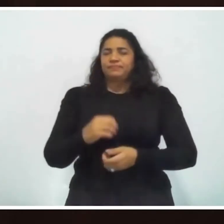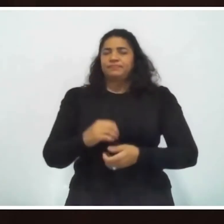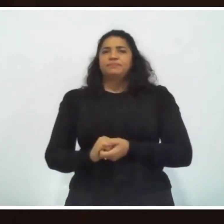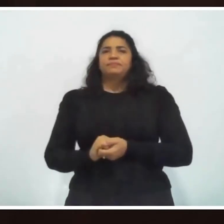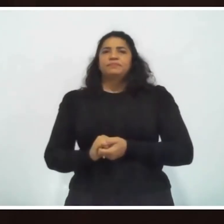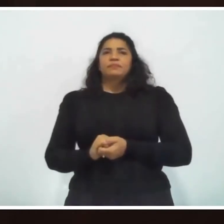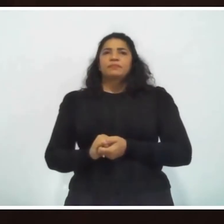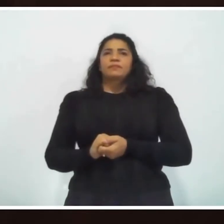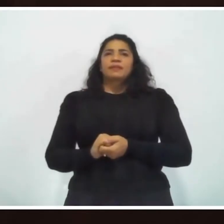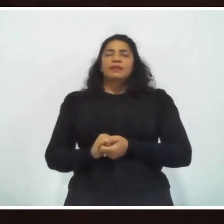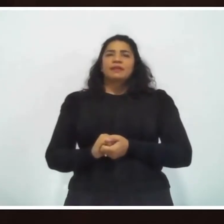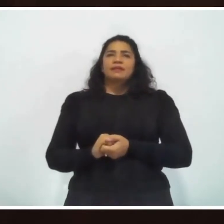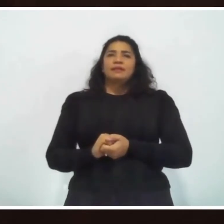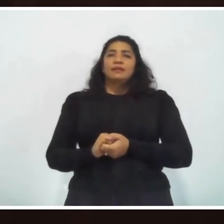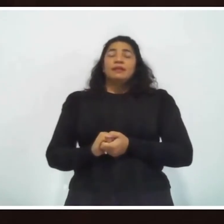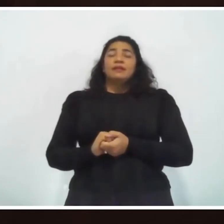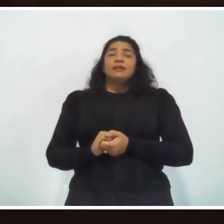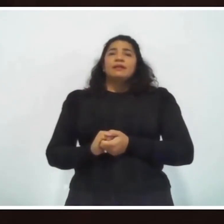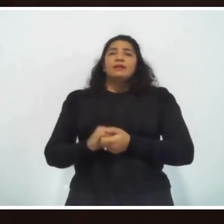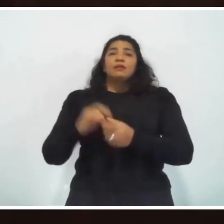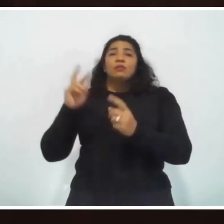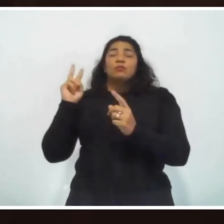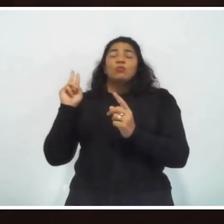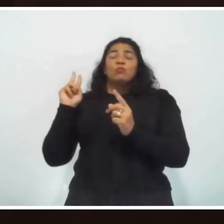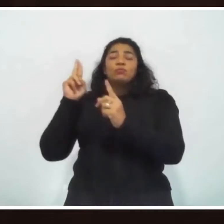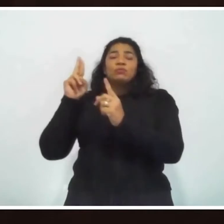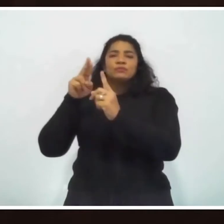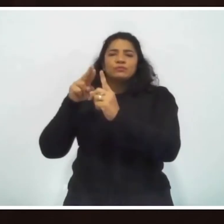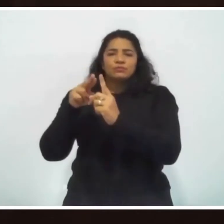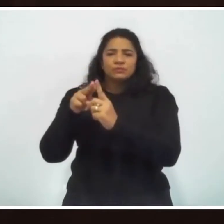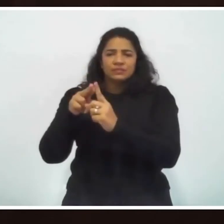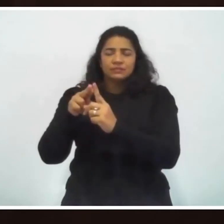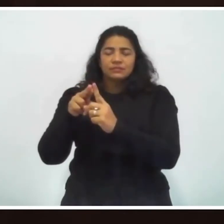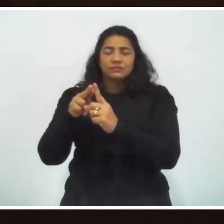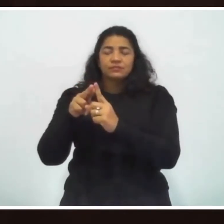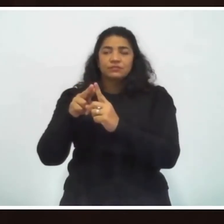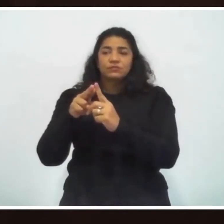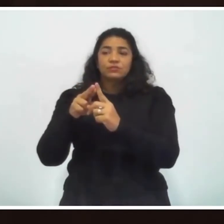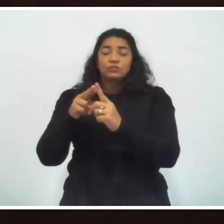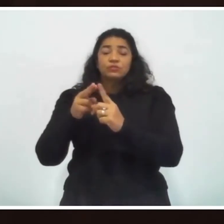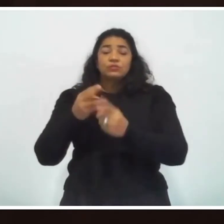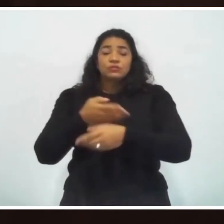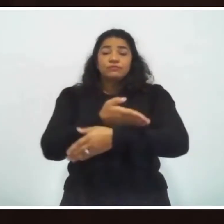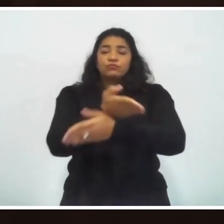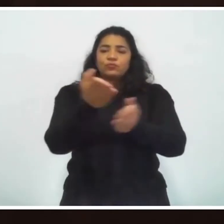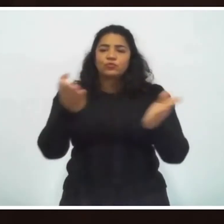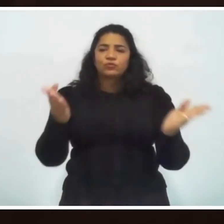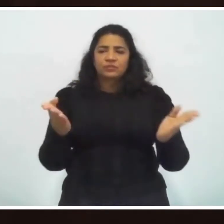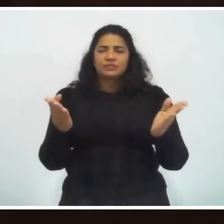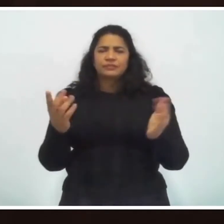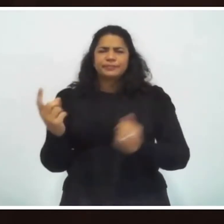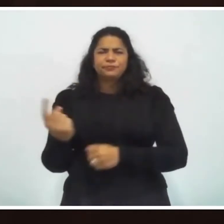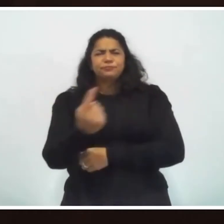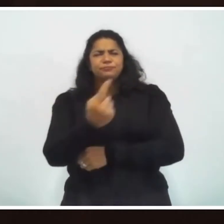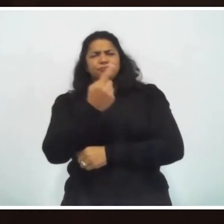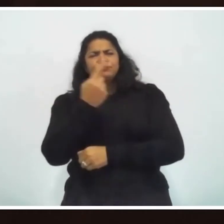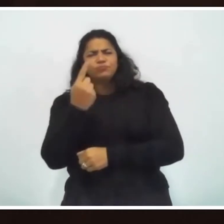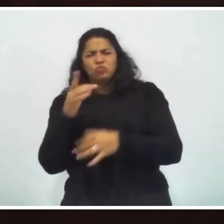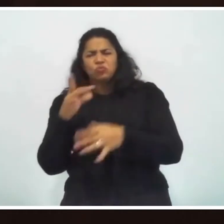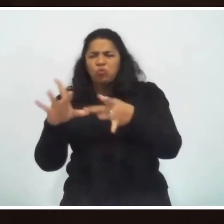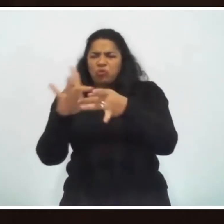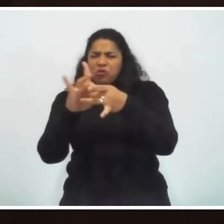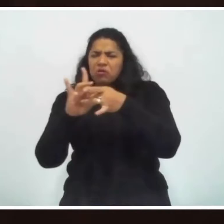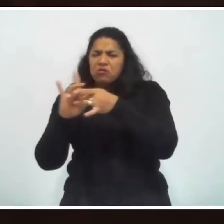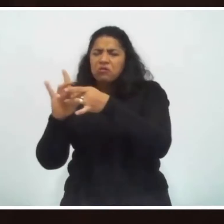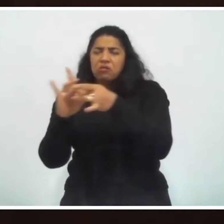tu, ó Pai, em mim. Pai no Filho é um, e eu em ti, o Filho no Pai também é um. Essa unidade, irmãos,